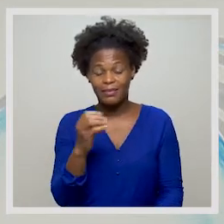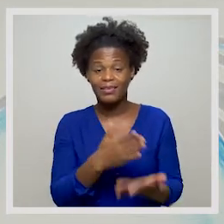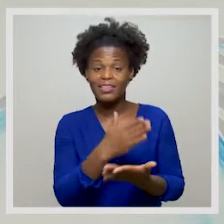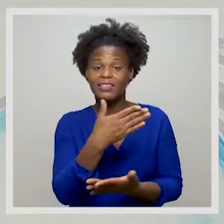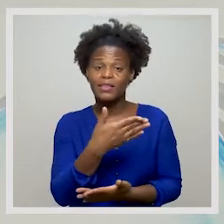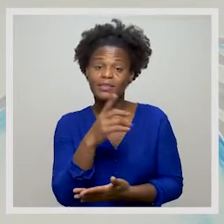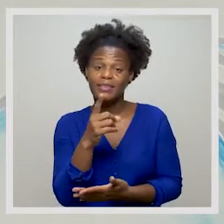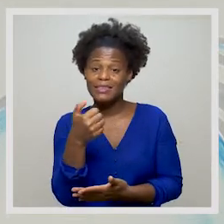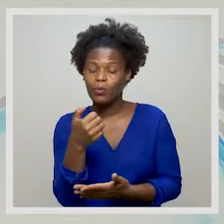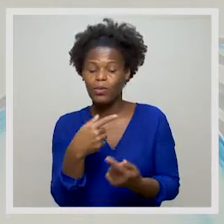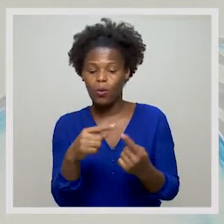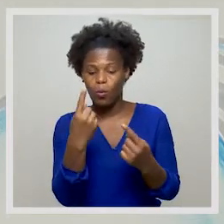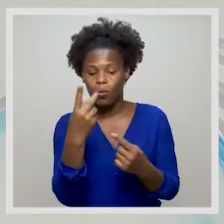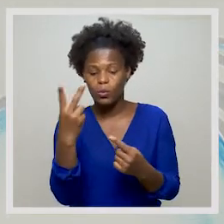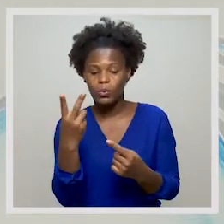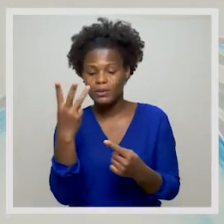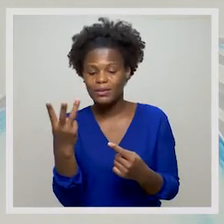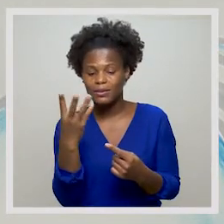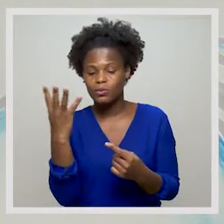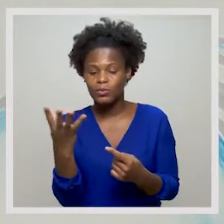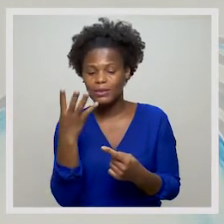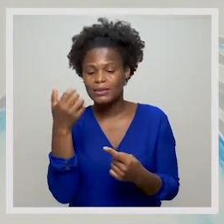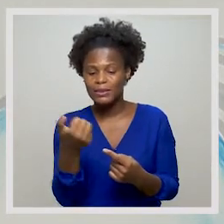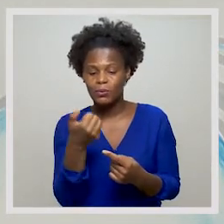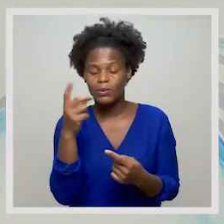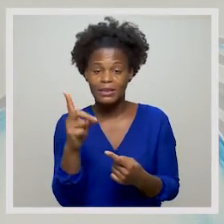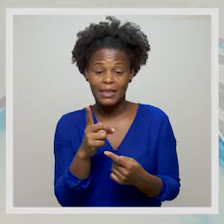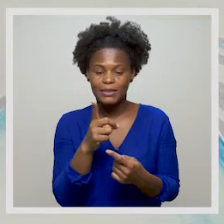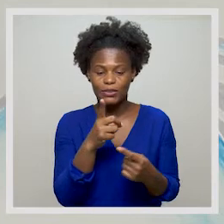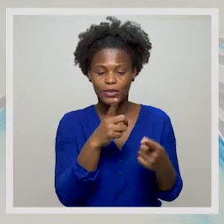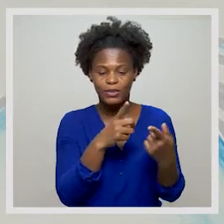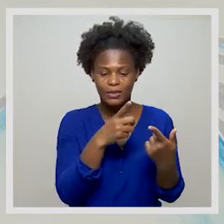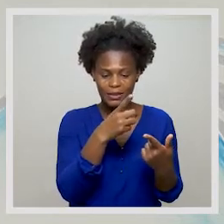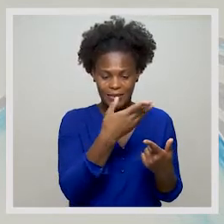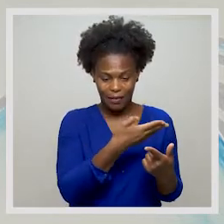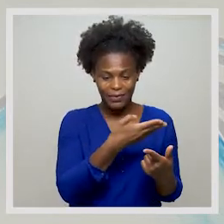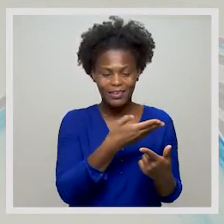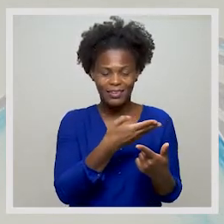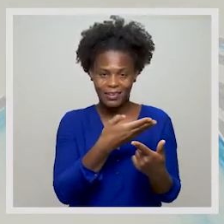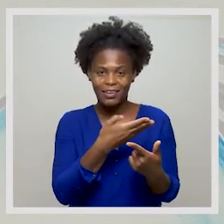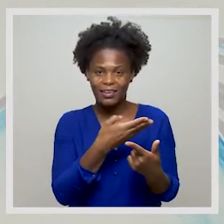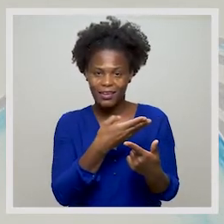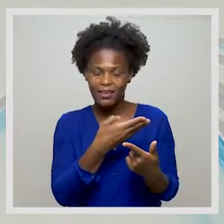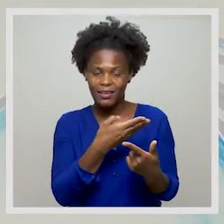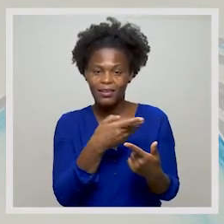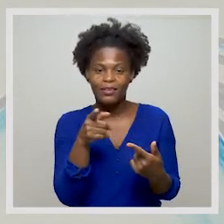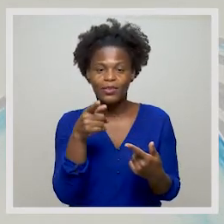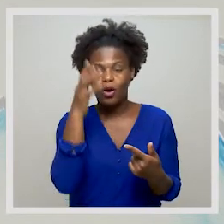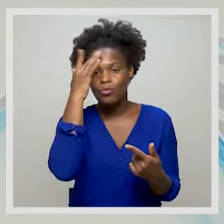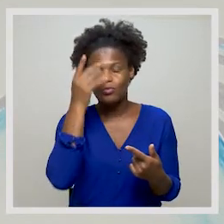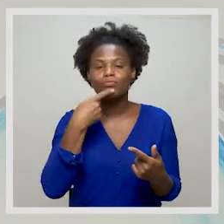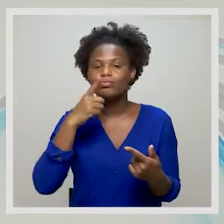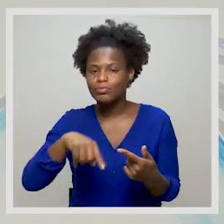160 até 165 temos 1, 2, 3, 4, 5, 6, 7.